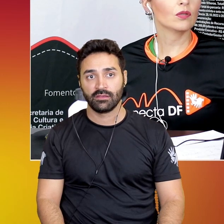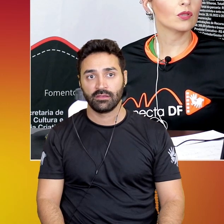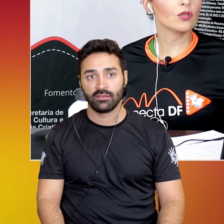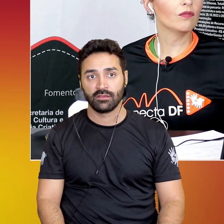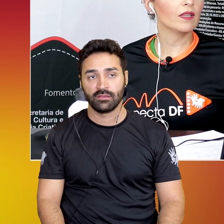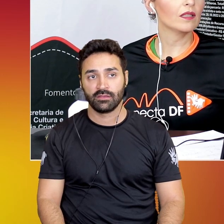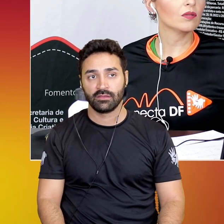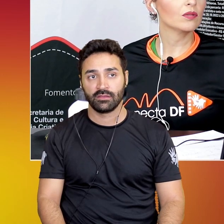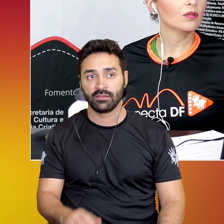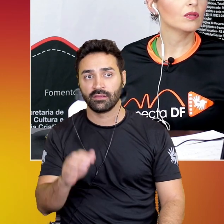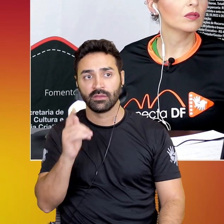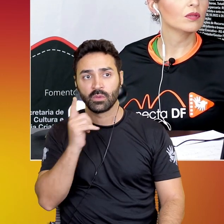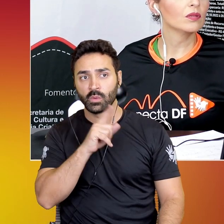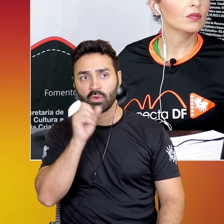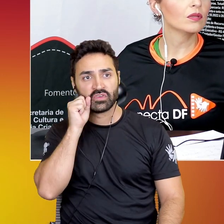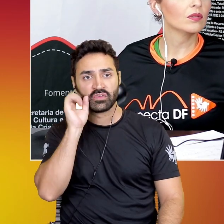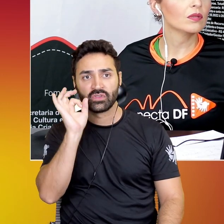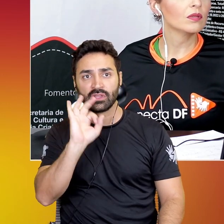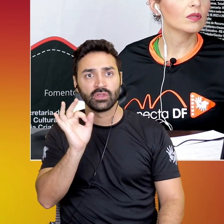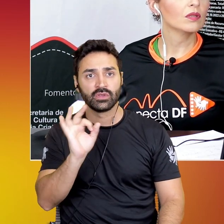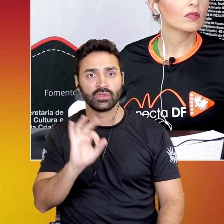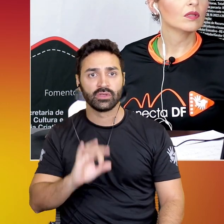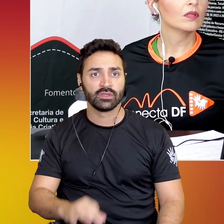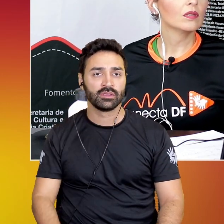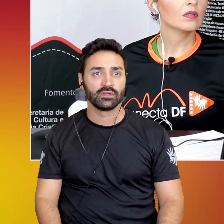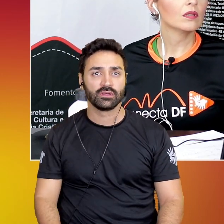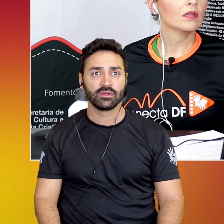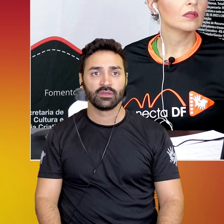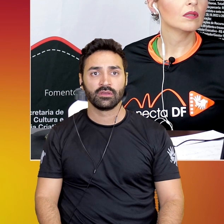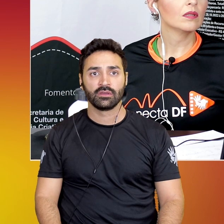Eu não tô te ouvindo.